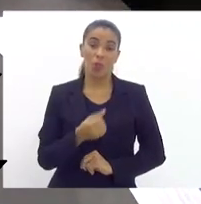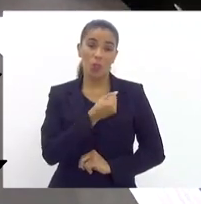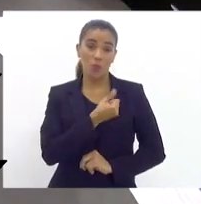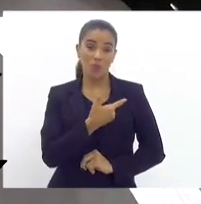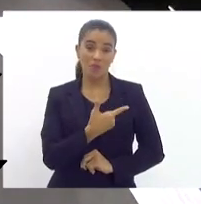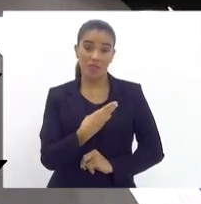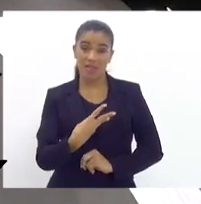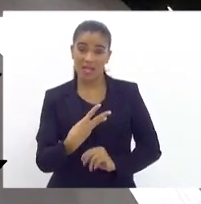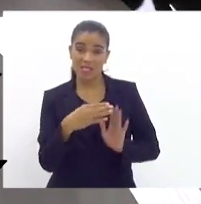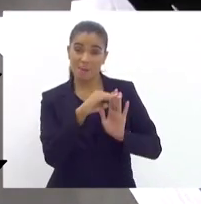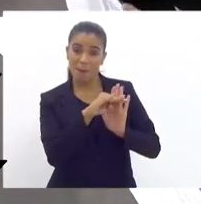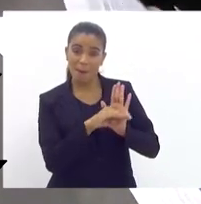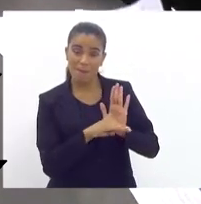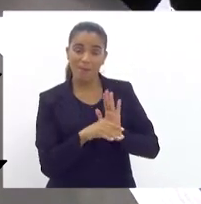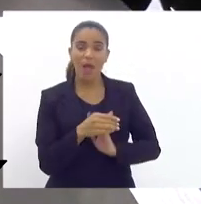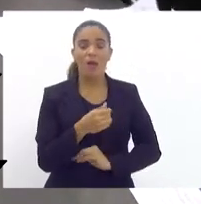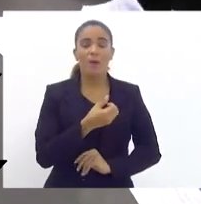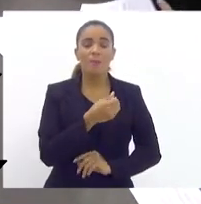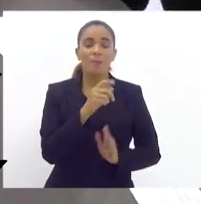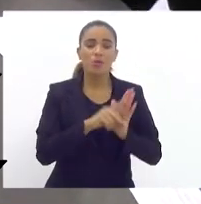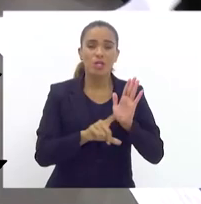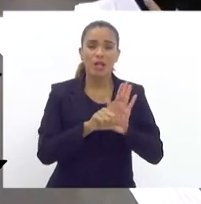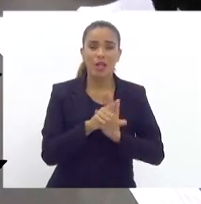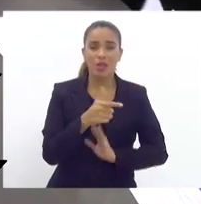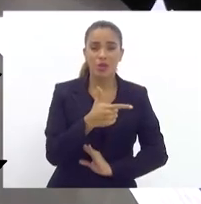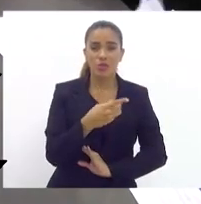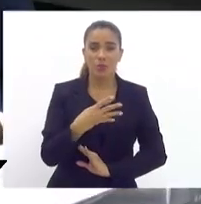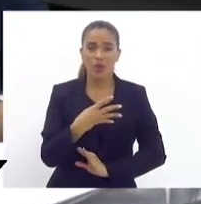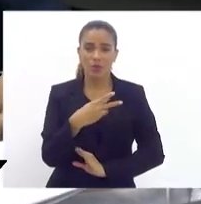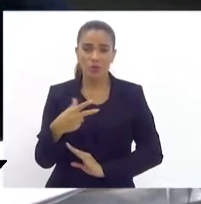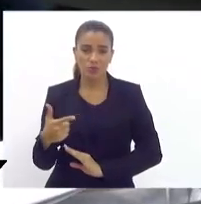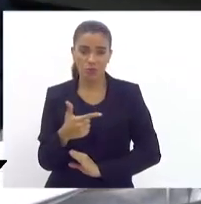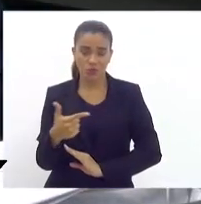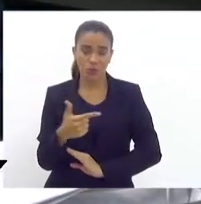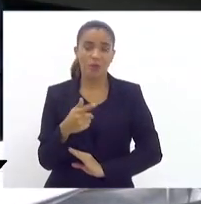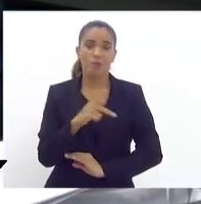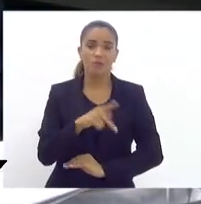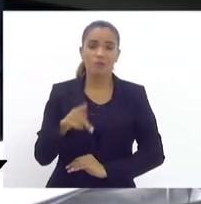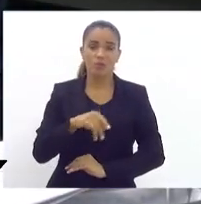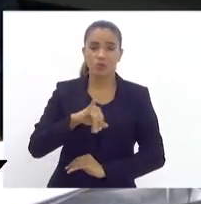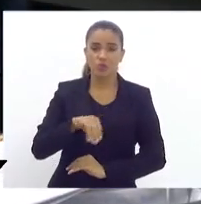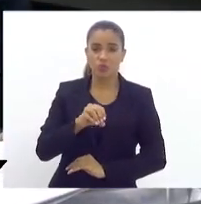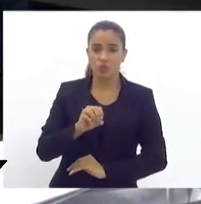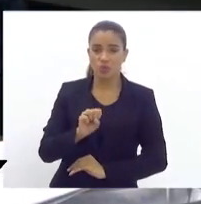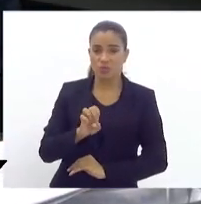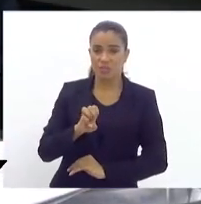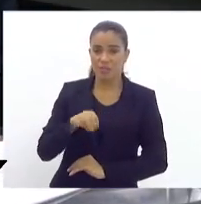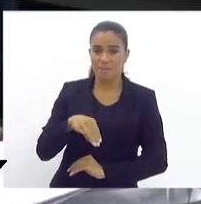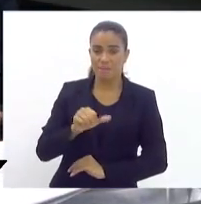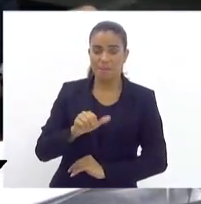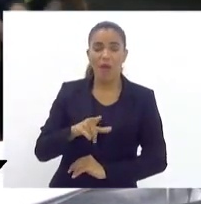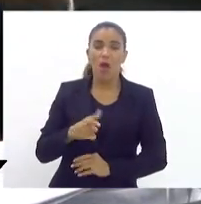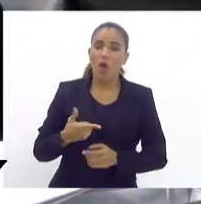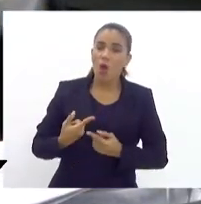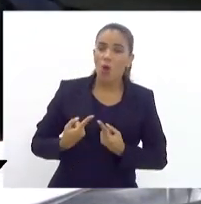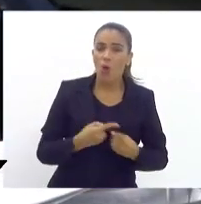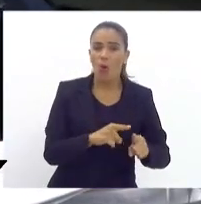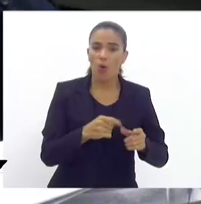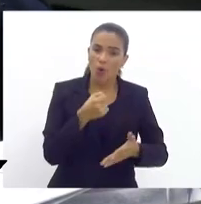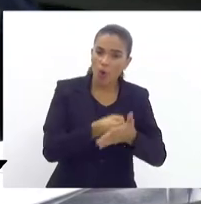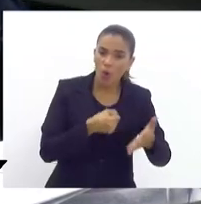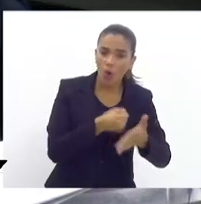23, projeto de lei 422/2023, de autoria do deputado professor Josemar, que institui o Programa Estadual de Combate ao Racismo